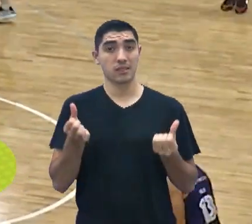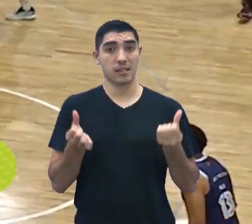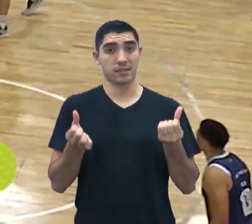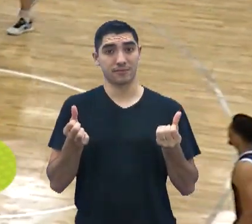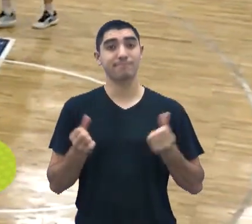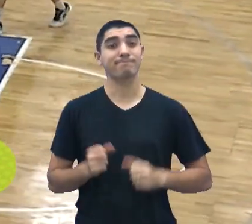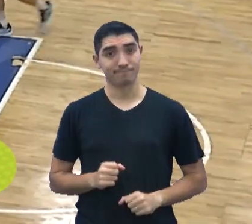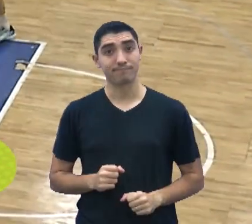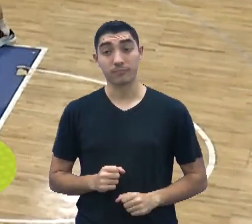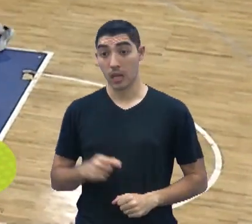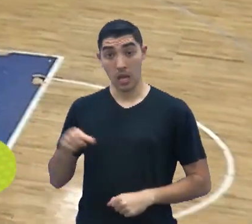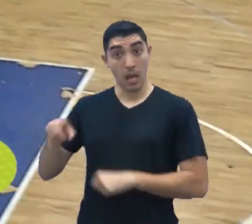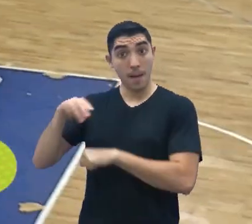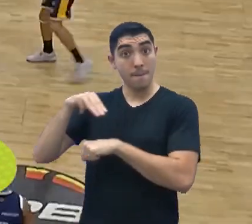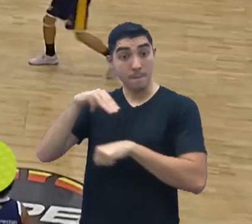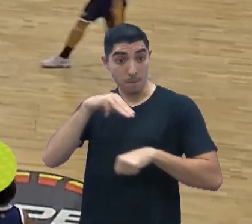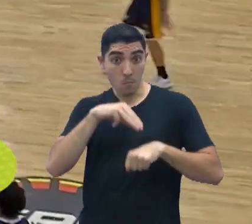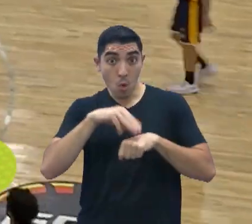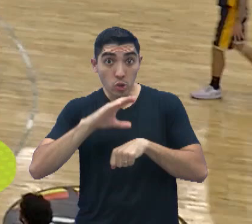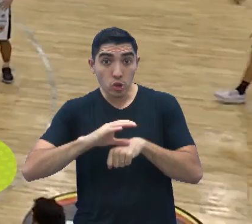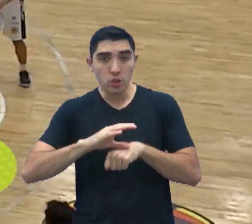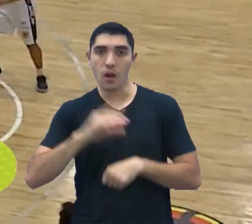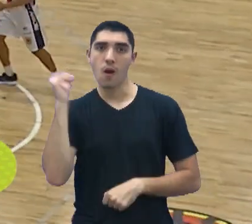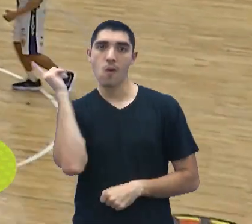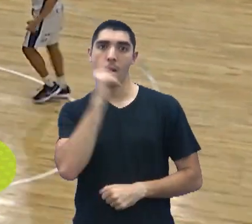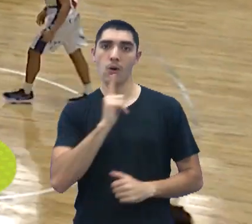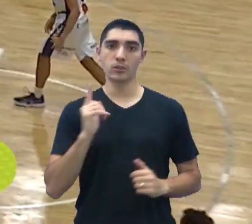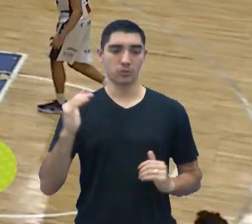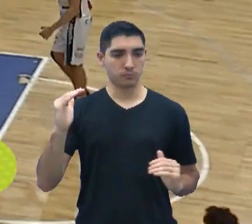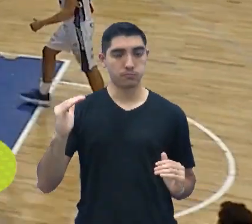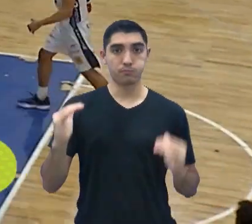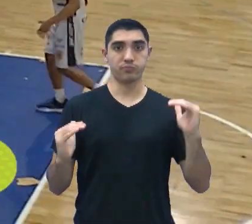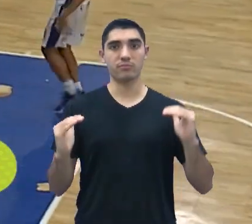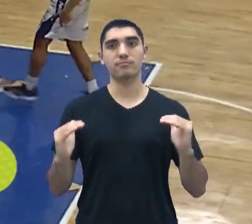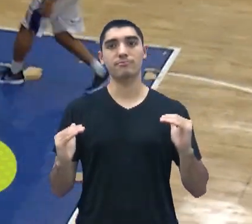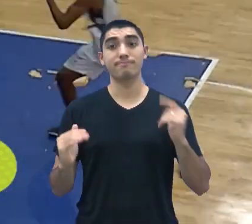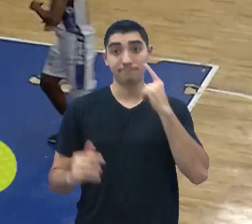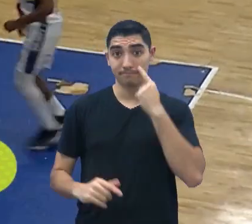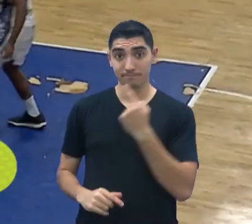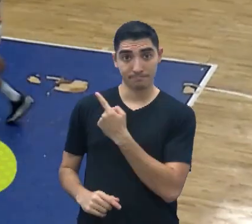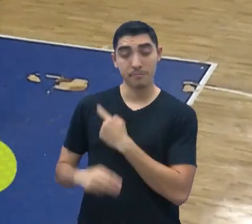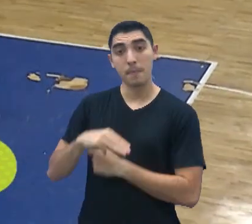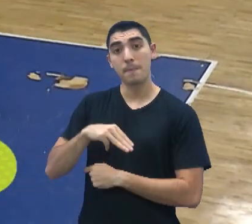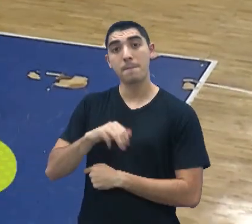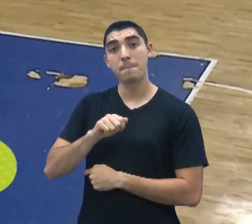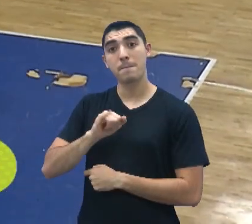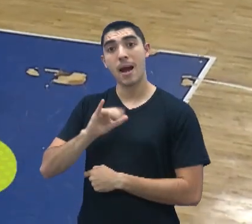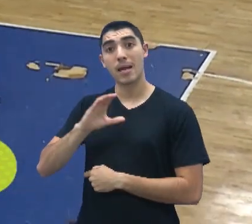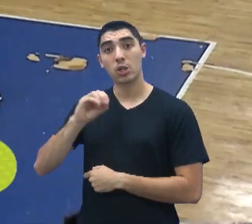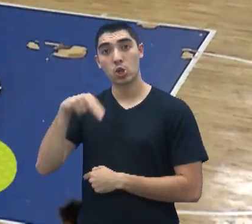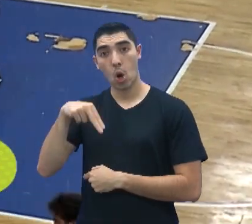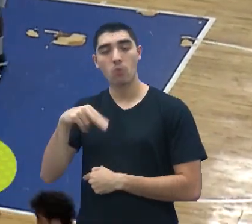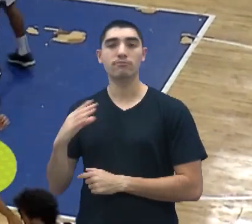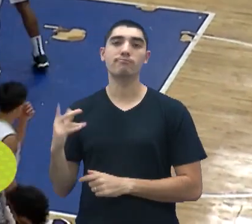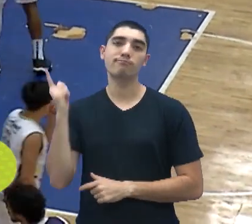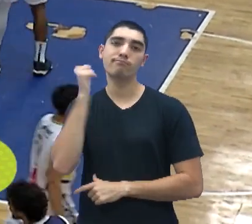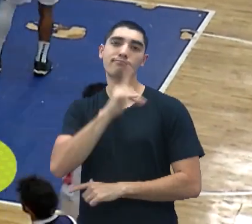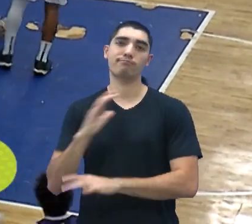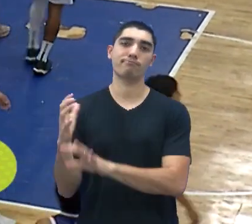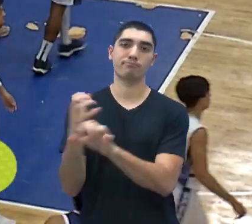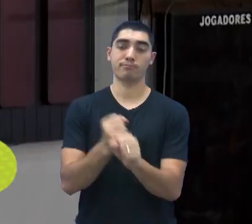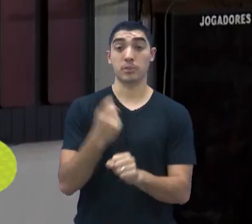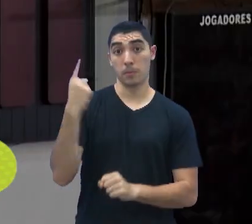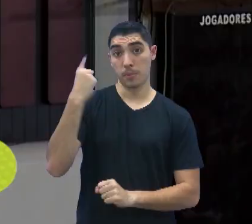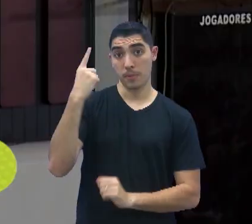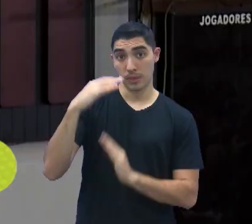Mogi passou à frente na sequência com 2 cestas de Maicon Douglas e fechou o primeiro período em